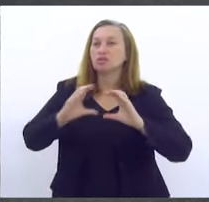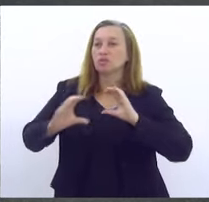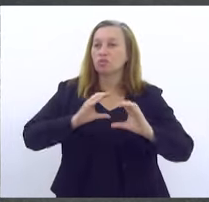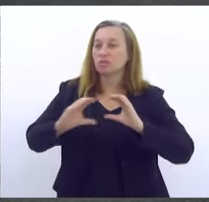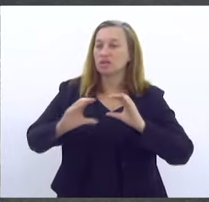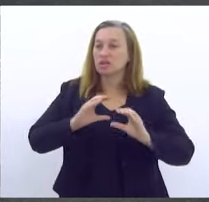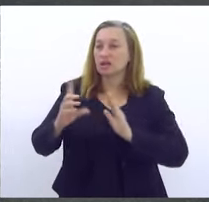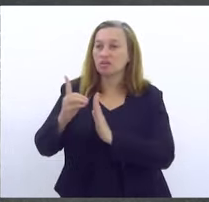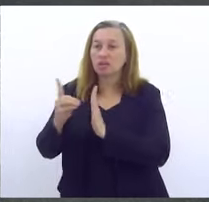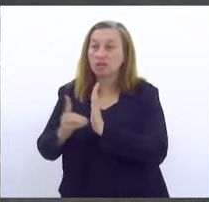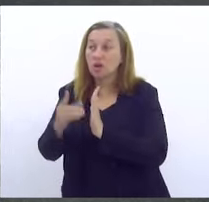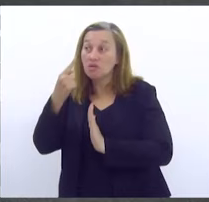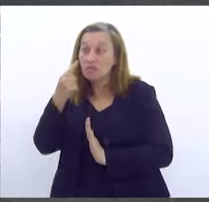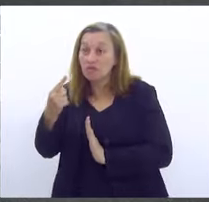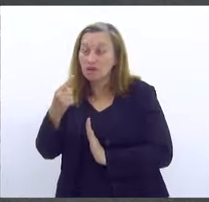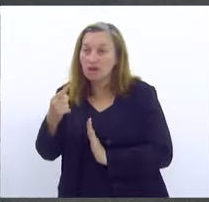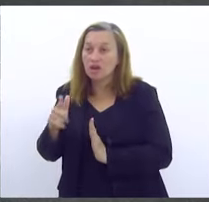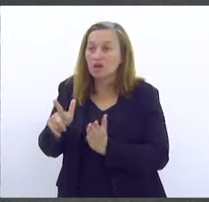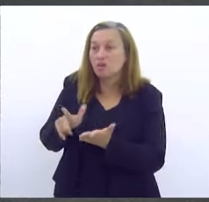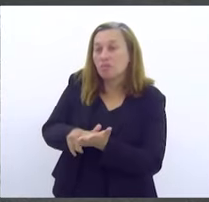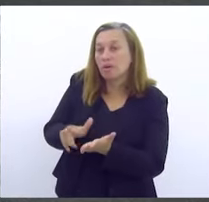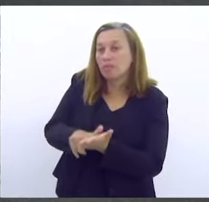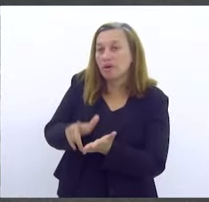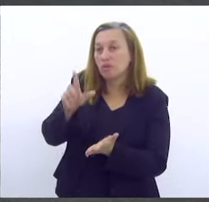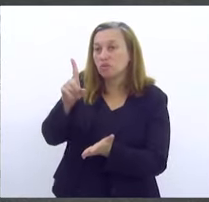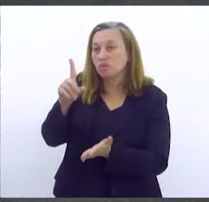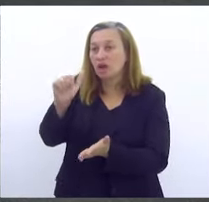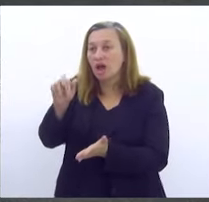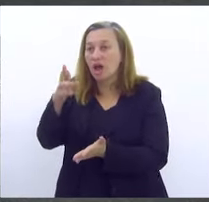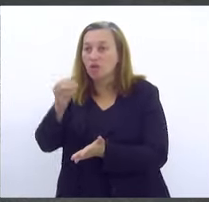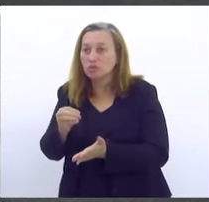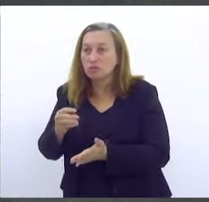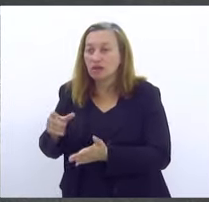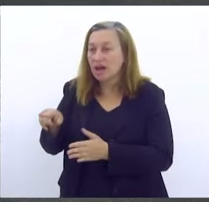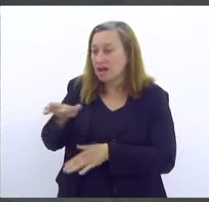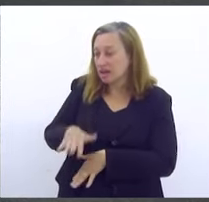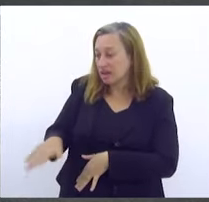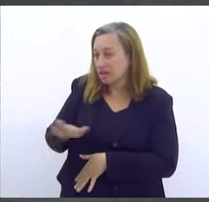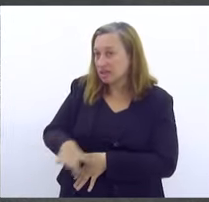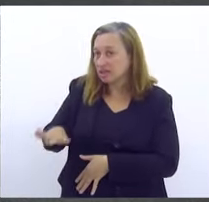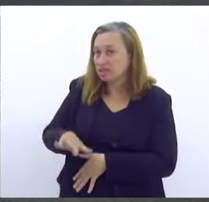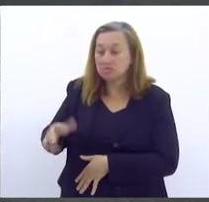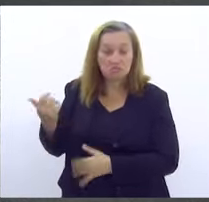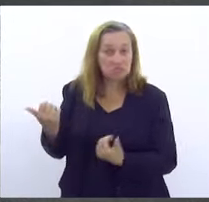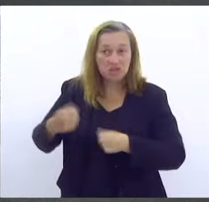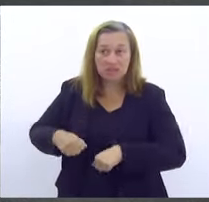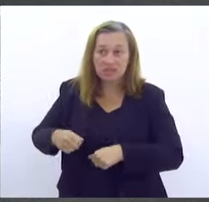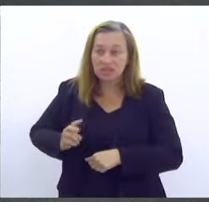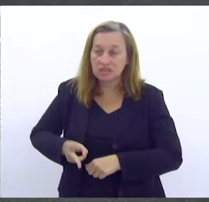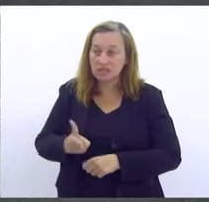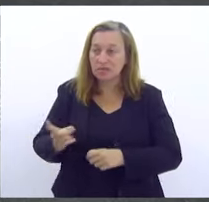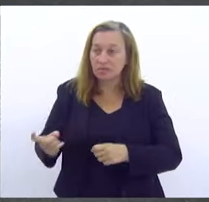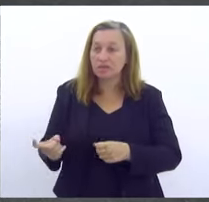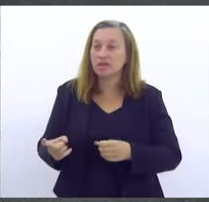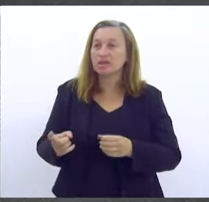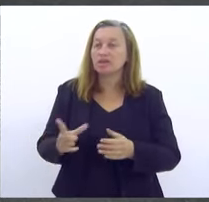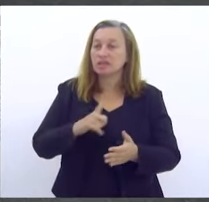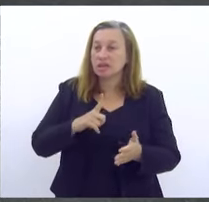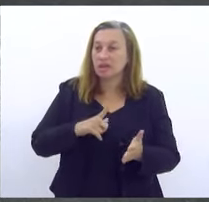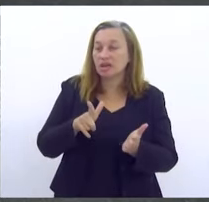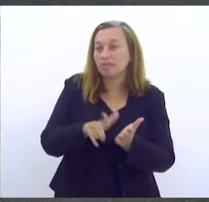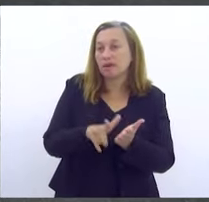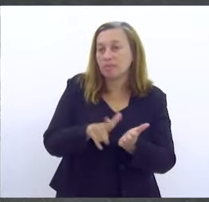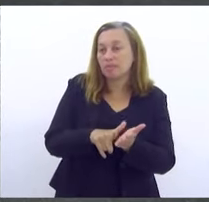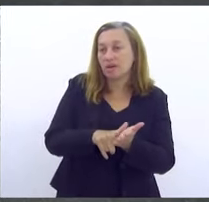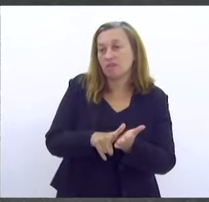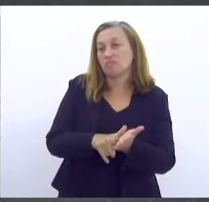DETRAN e ver que, uma vez o laudo definitivo, aquela criança não precisa ficar pegando o laudo. Porque, ô tia Ju, já é difícil